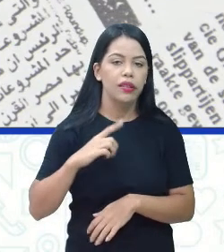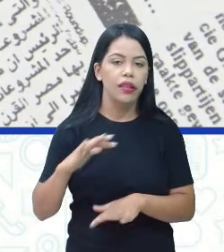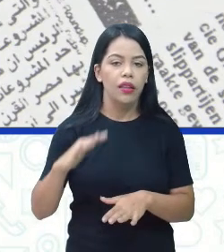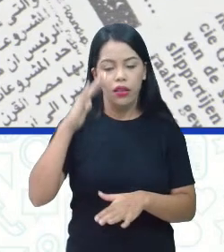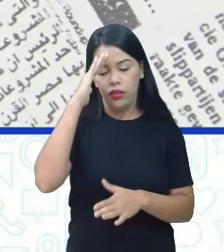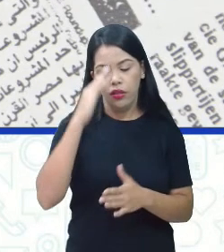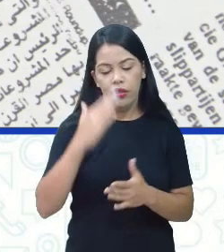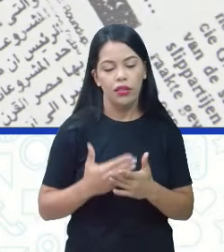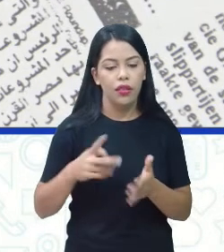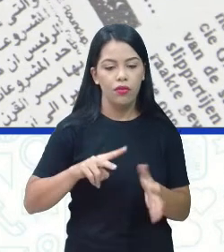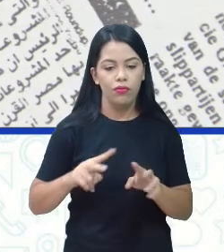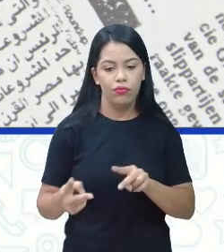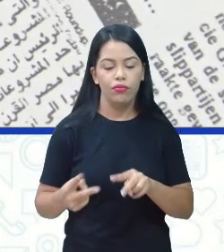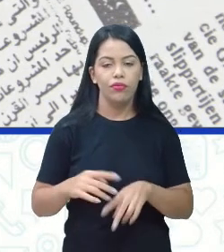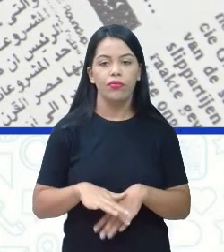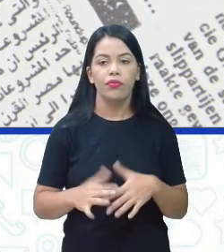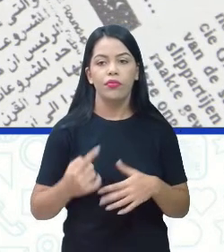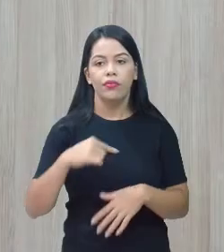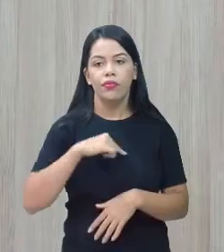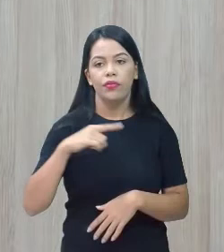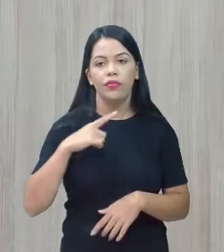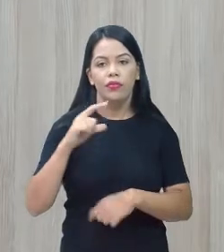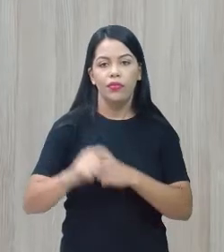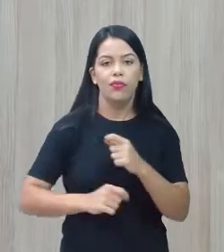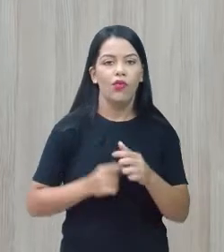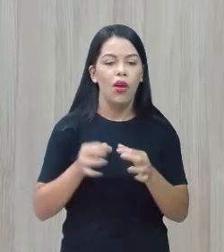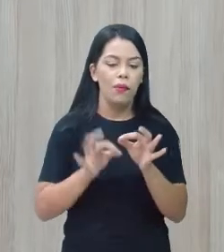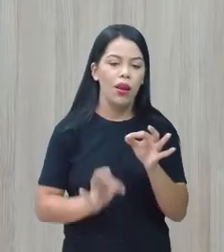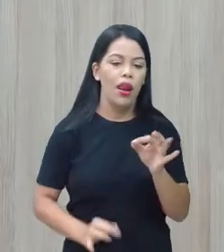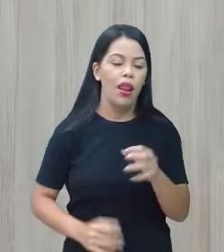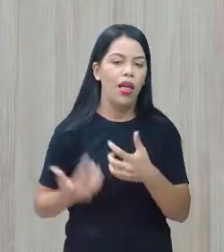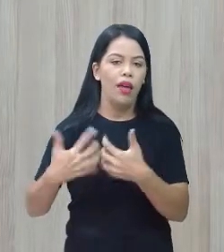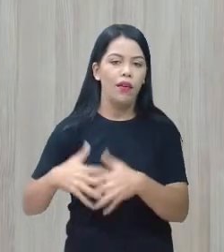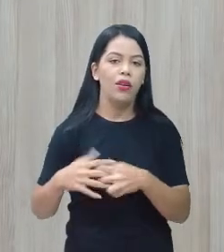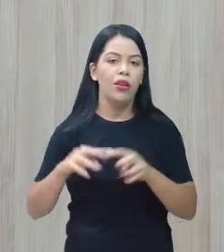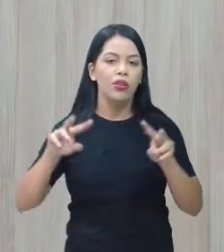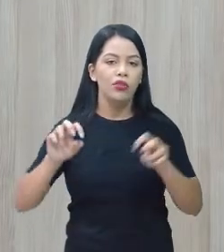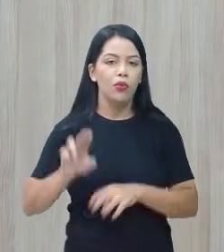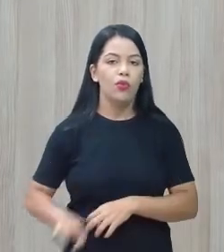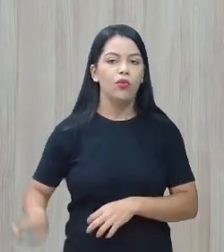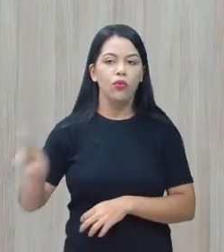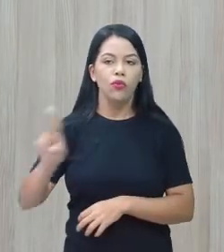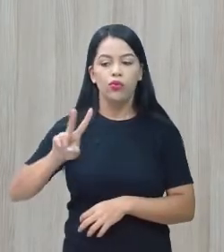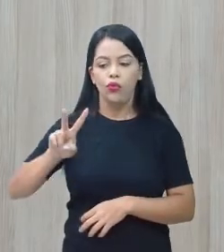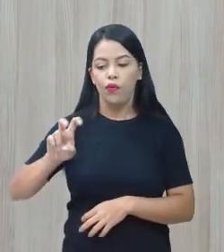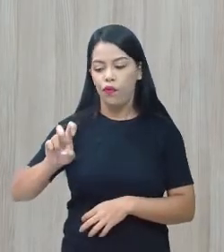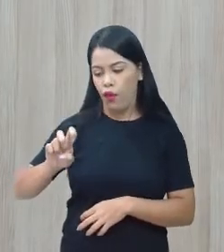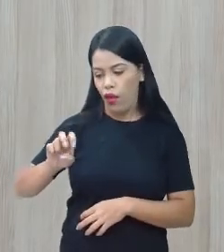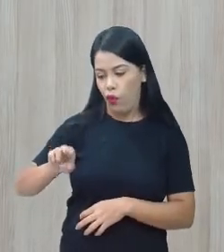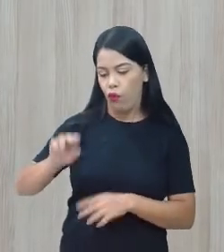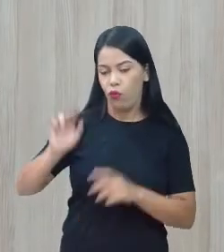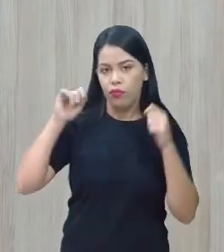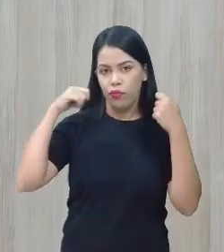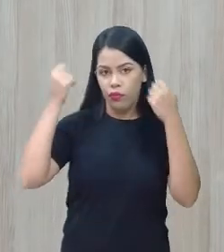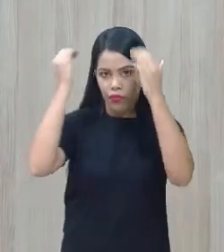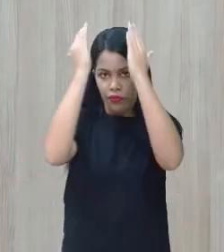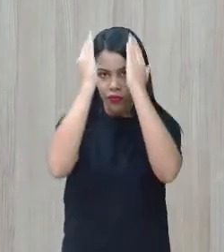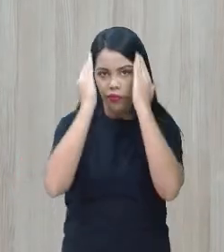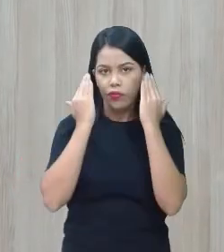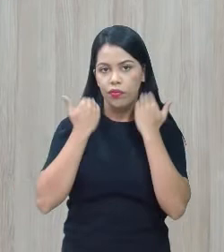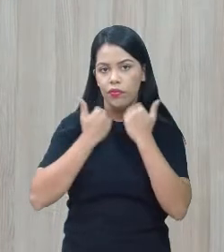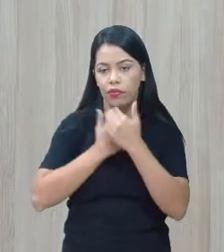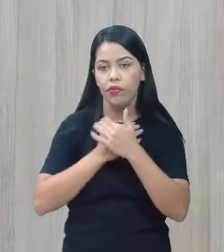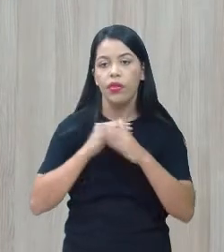acreditemos ao contrário. Então aqui a gente tem uma longa reflexão sobre o uso do véu. Mas a gente pode perceber que a grafia